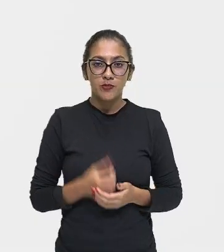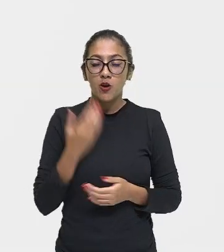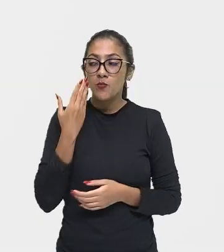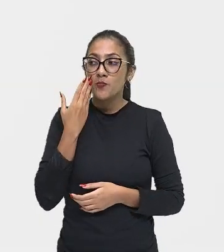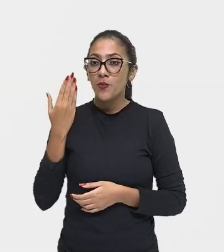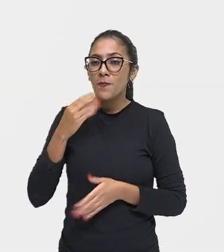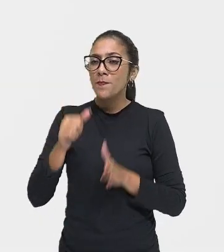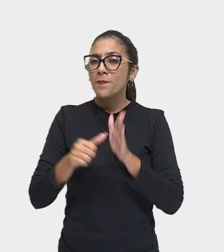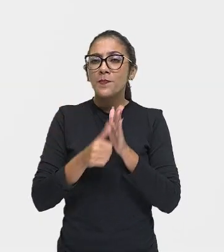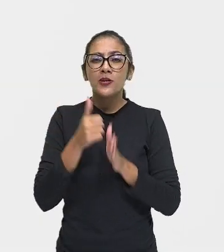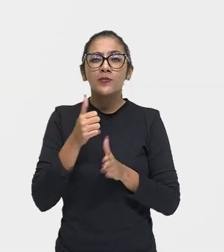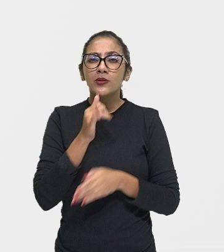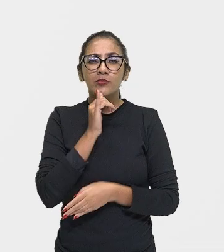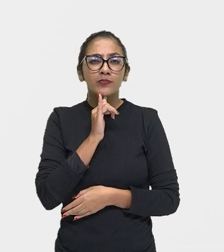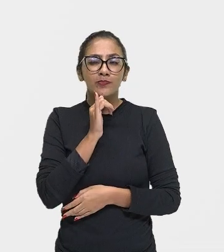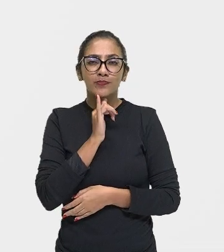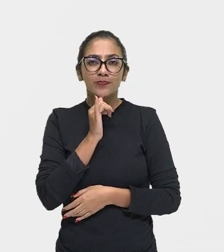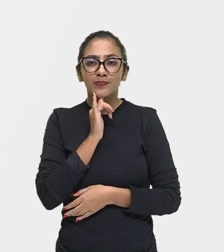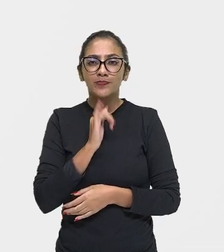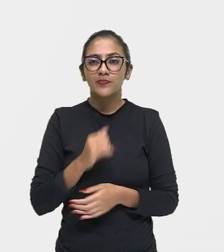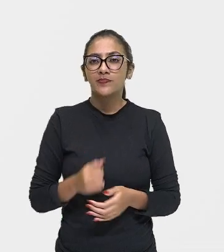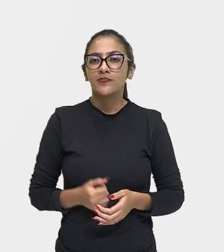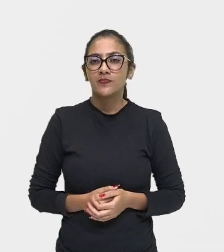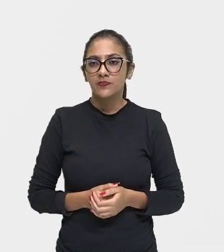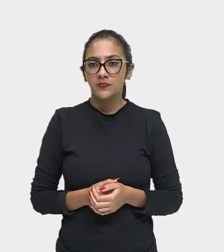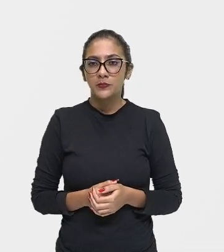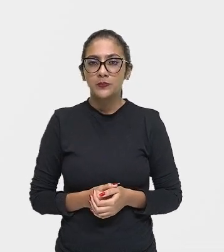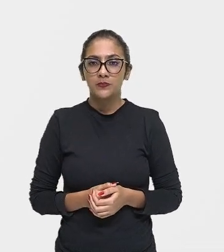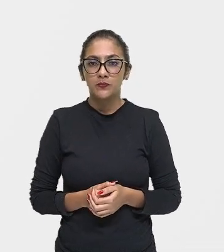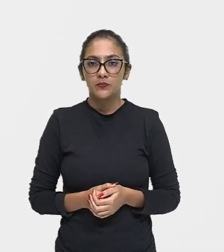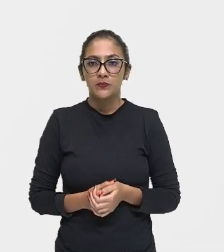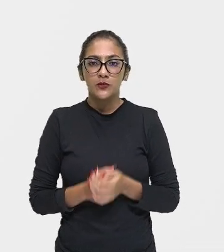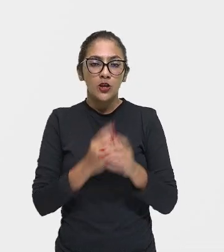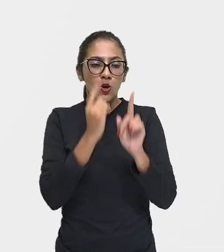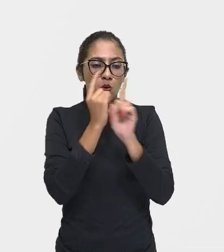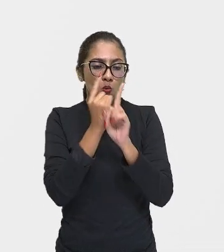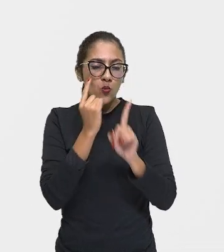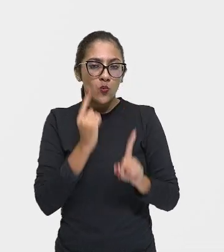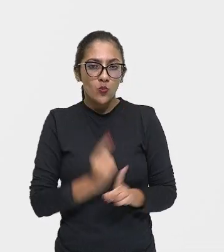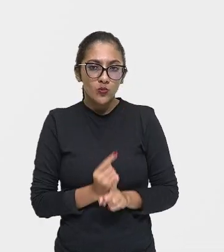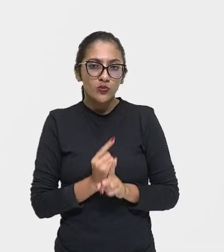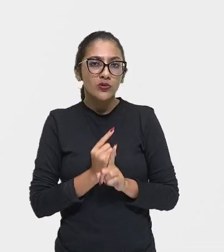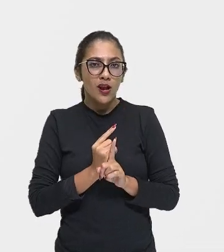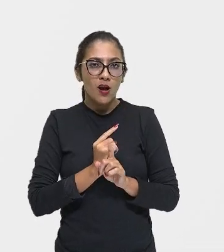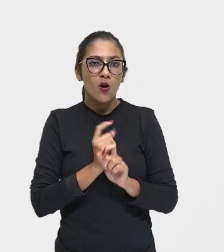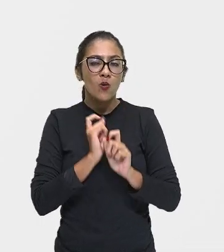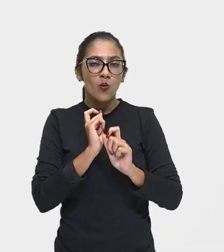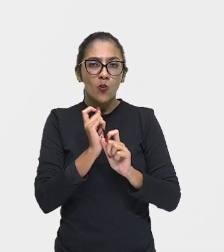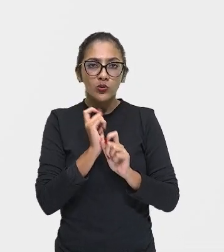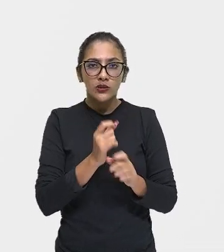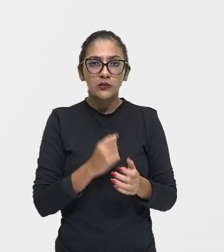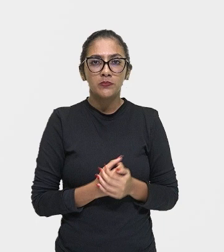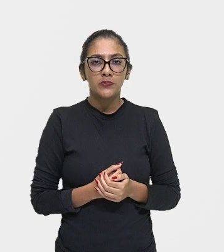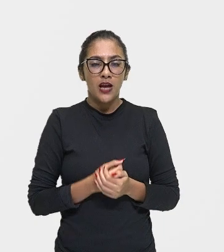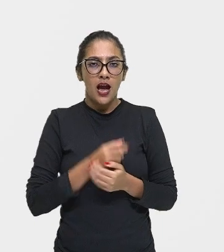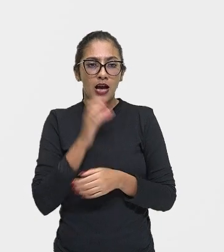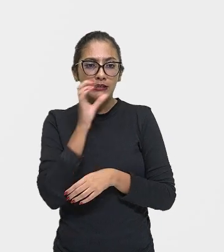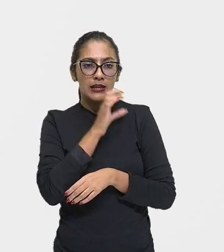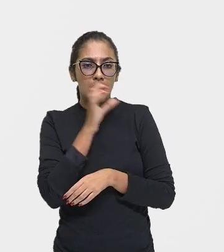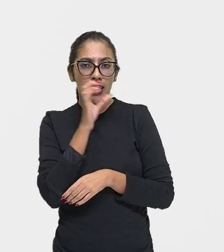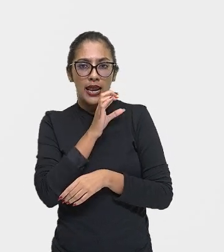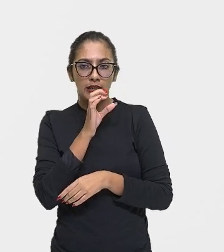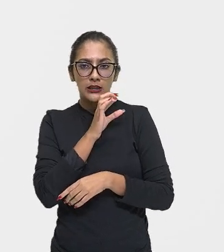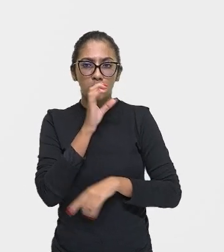nossa primeira. Olha lá. Determinar a aceleração de um corpo de